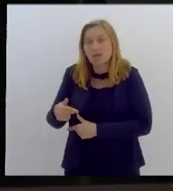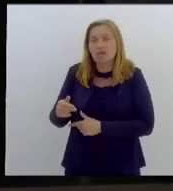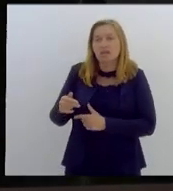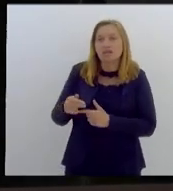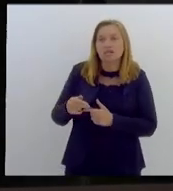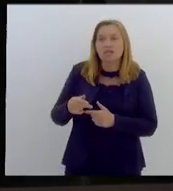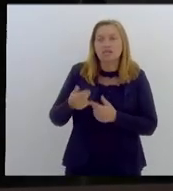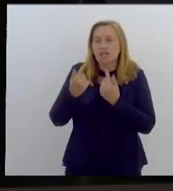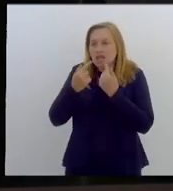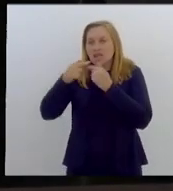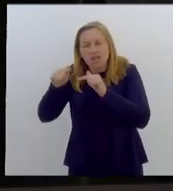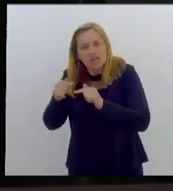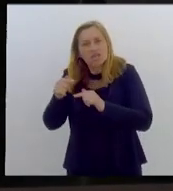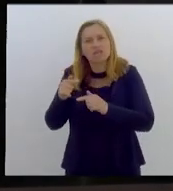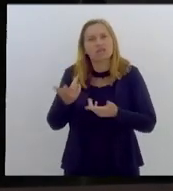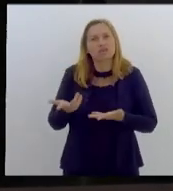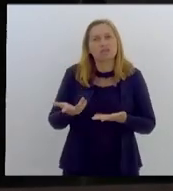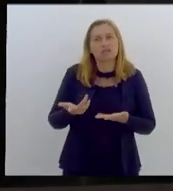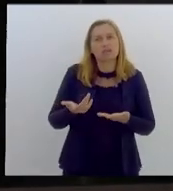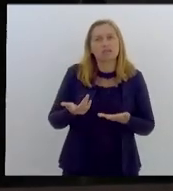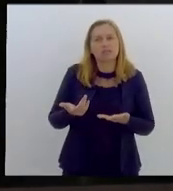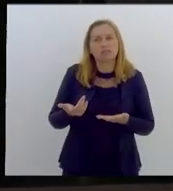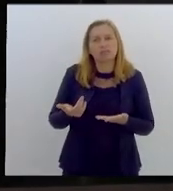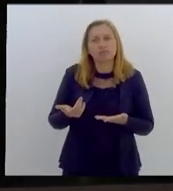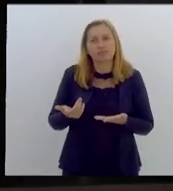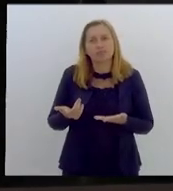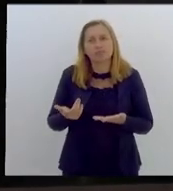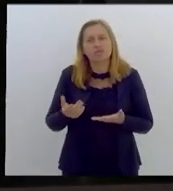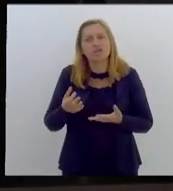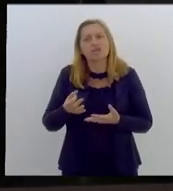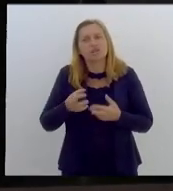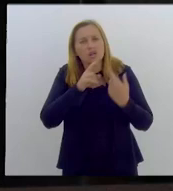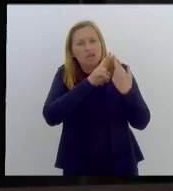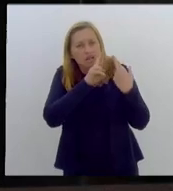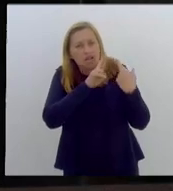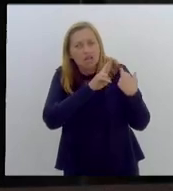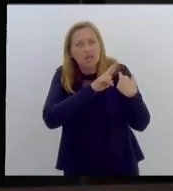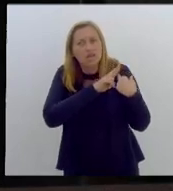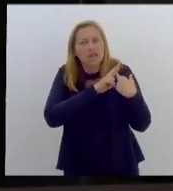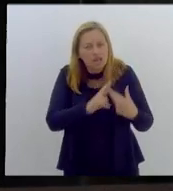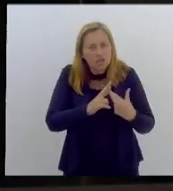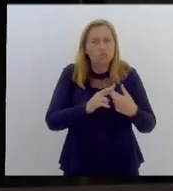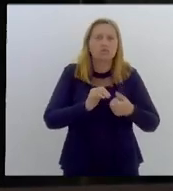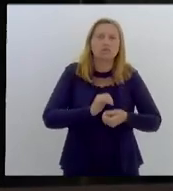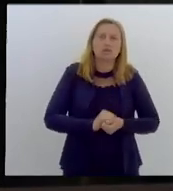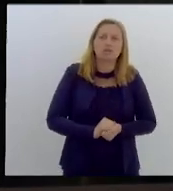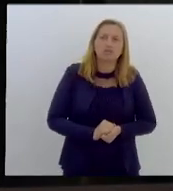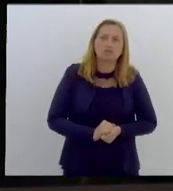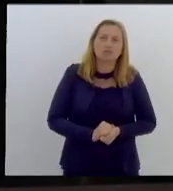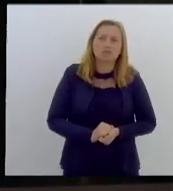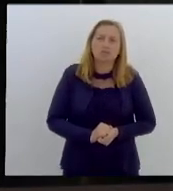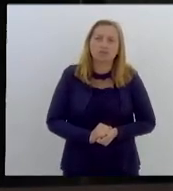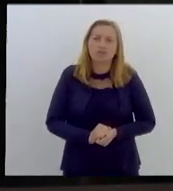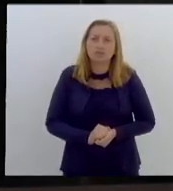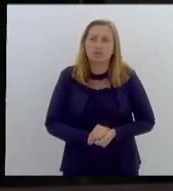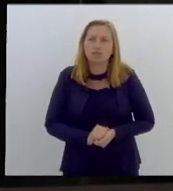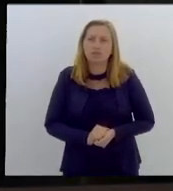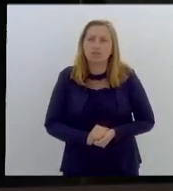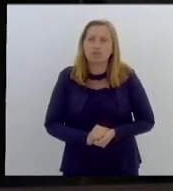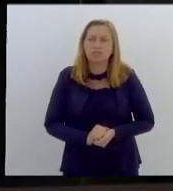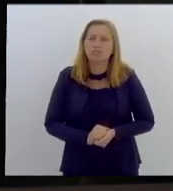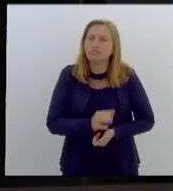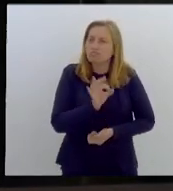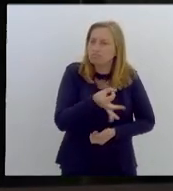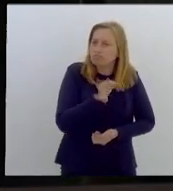fizeram críticas de forma responsável e inequívoca,